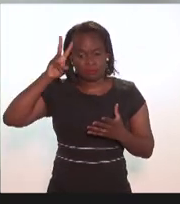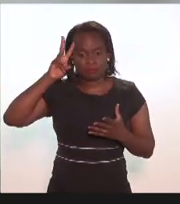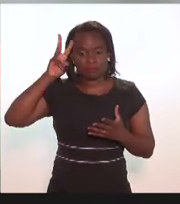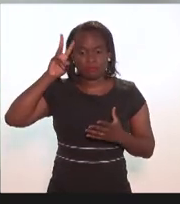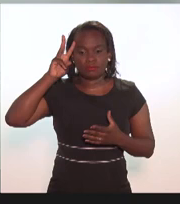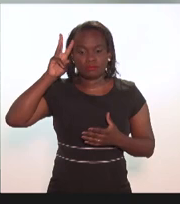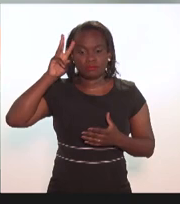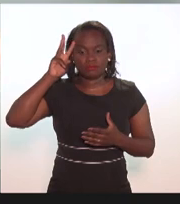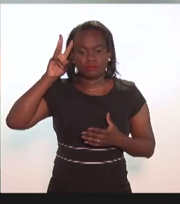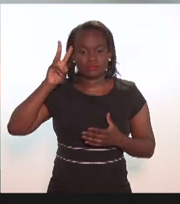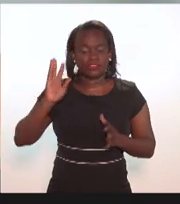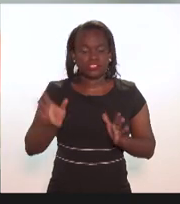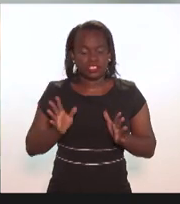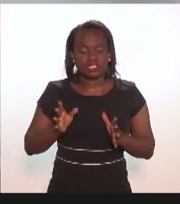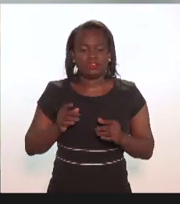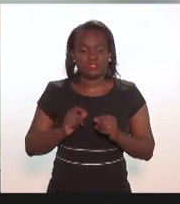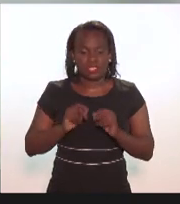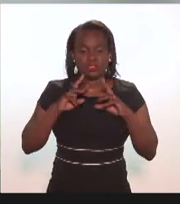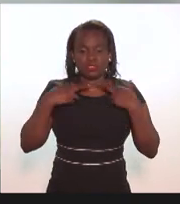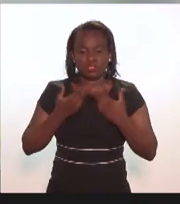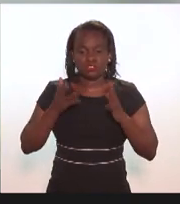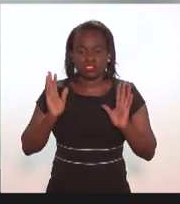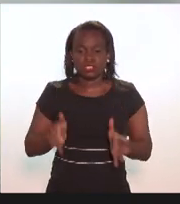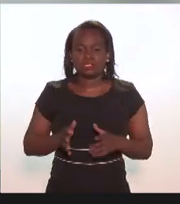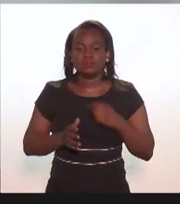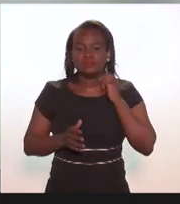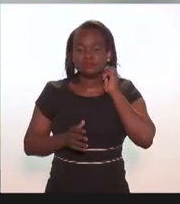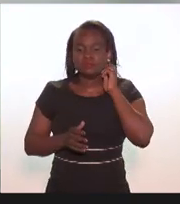Terça-feira, já fizemos essa reunião.